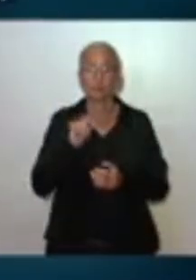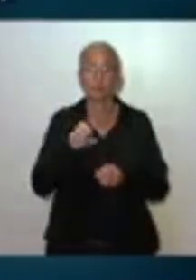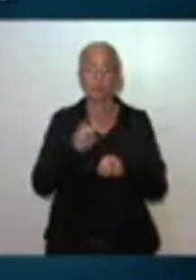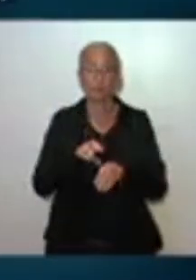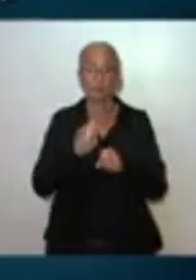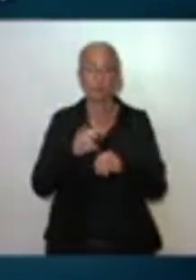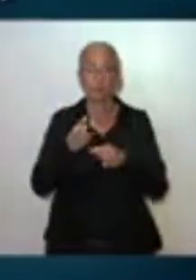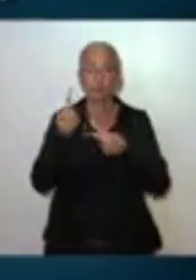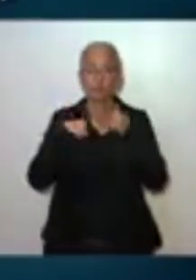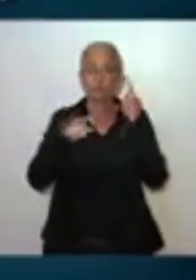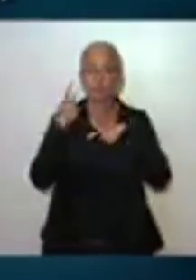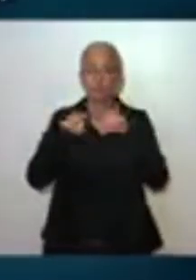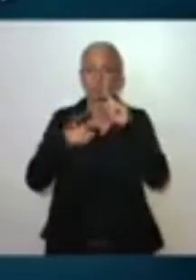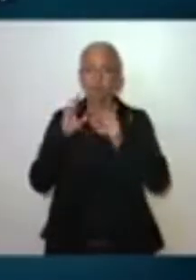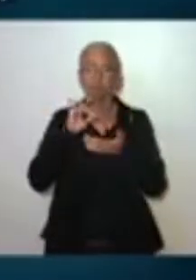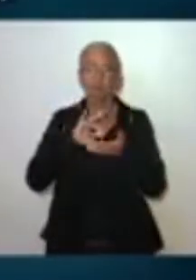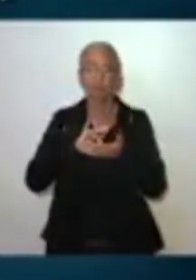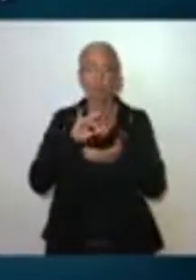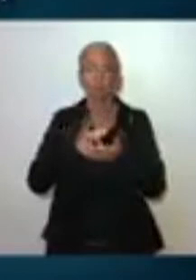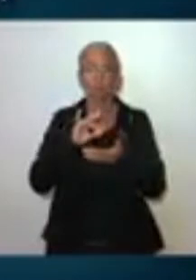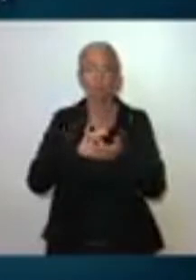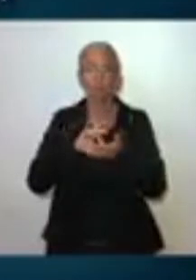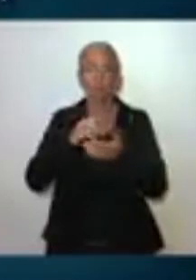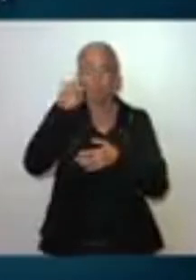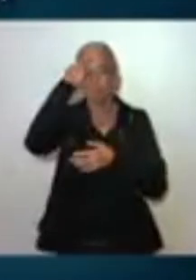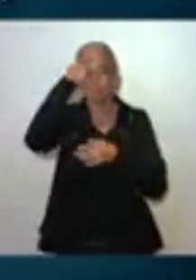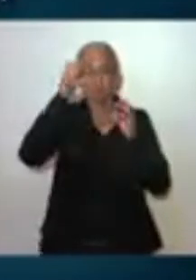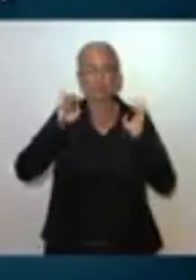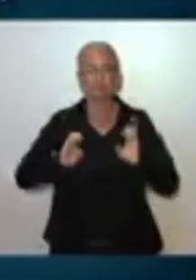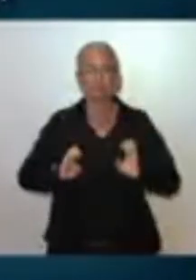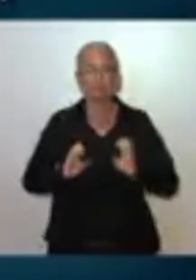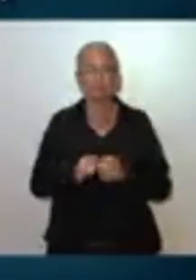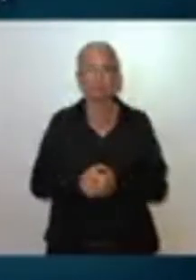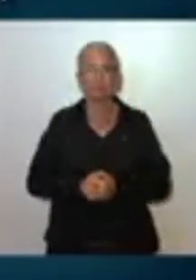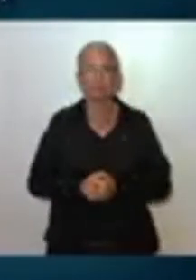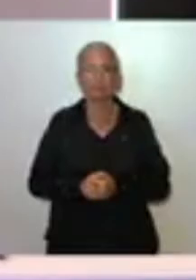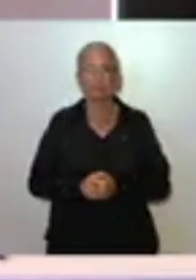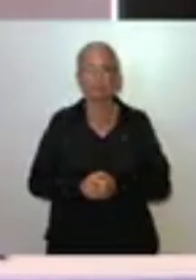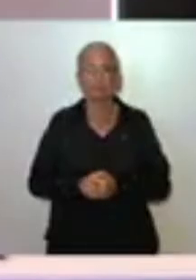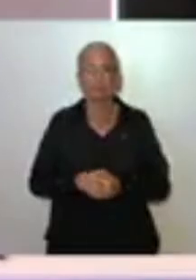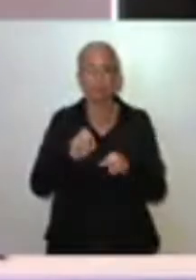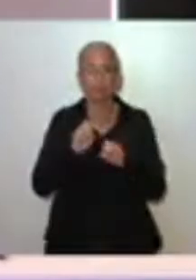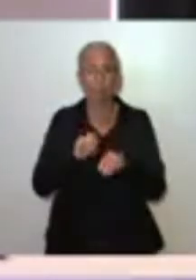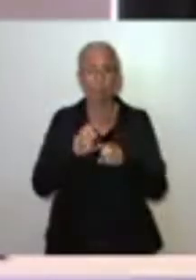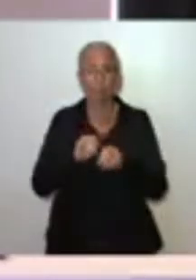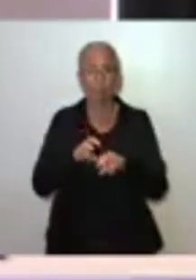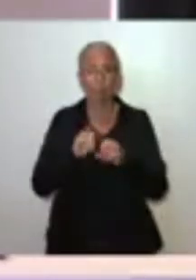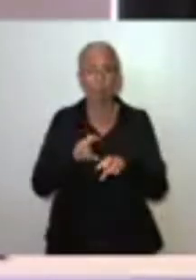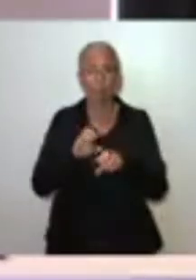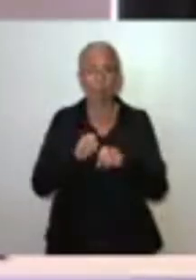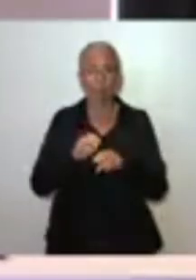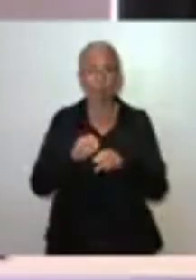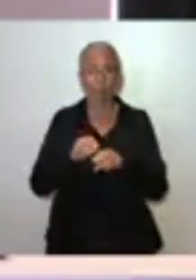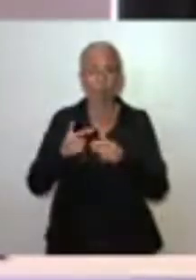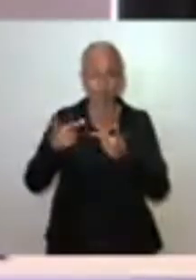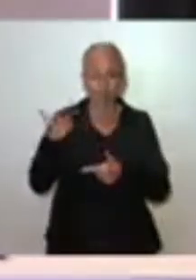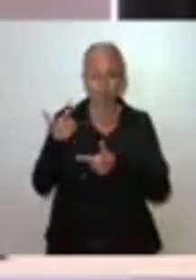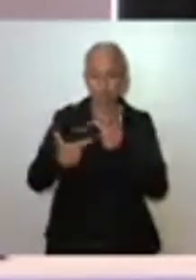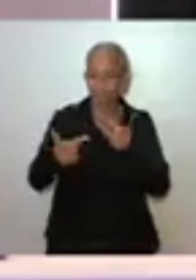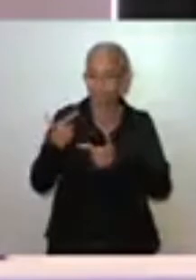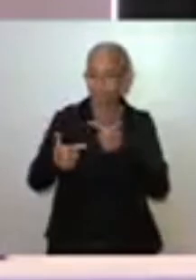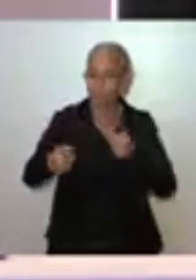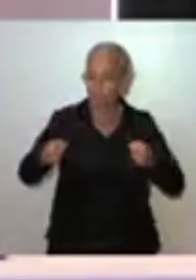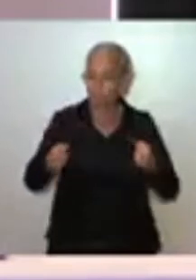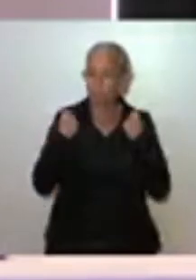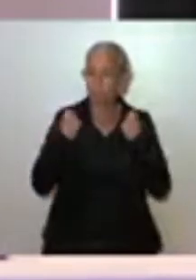a educação pode transformar de fato o exercício da Cidadania a educação é a força revolucionária mais poderosa que